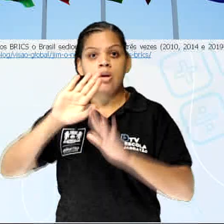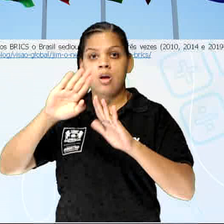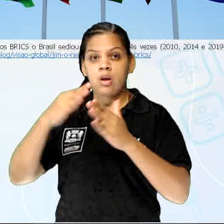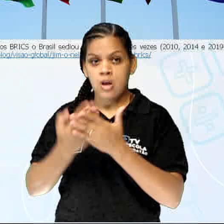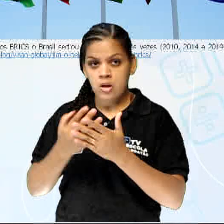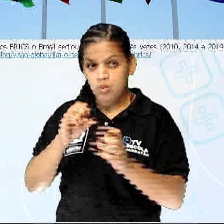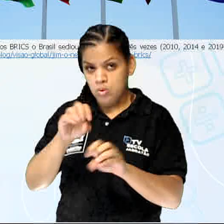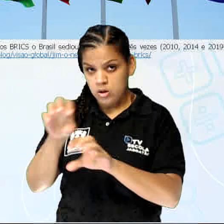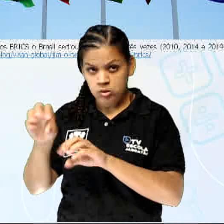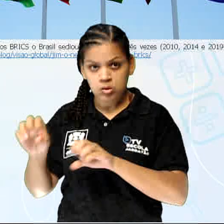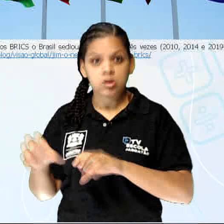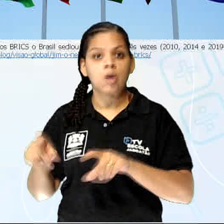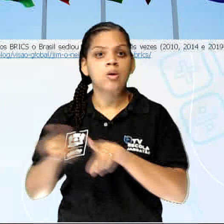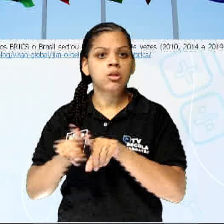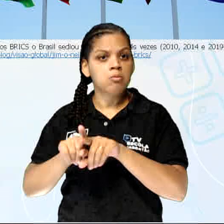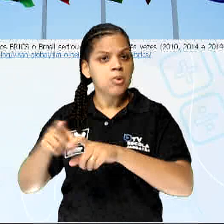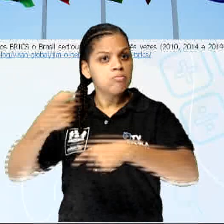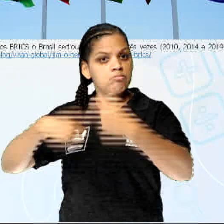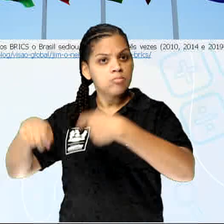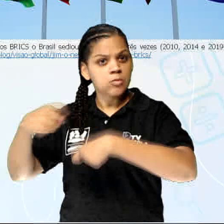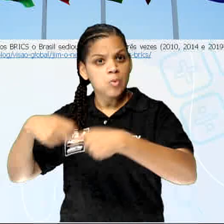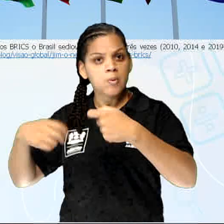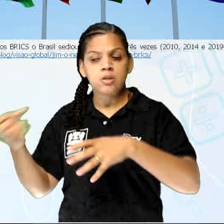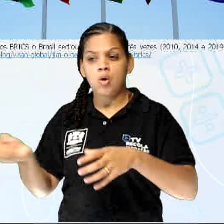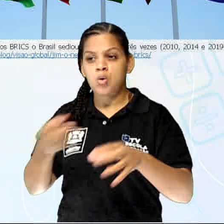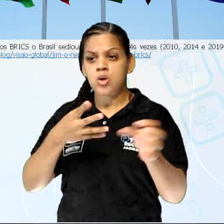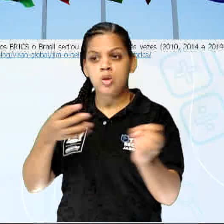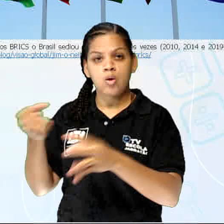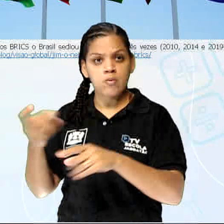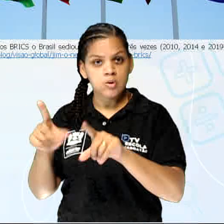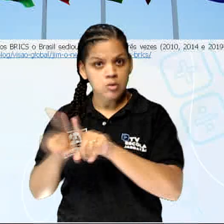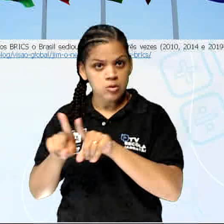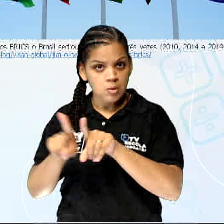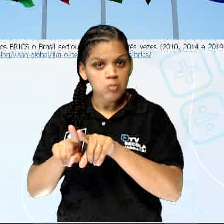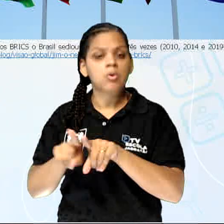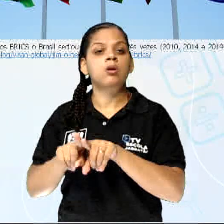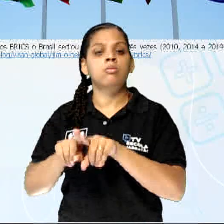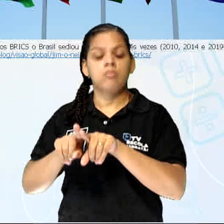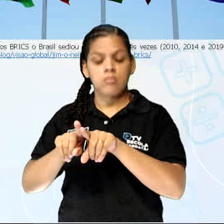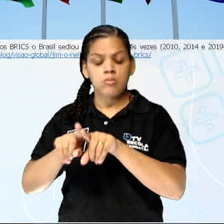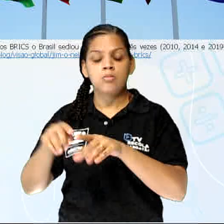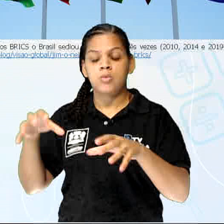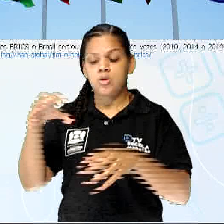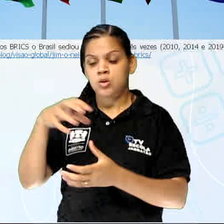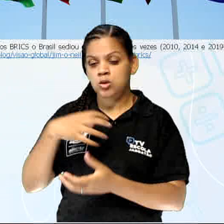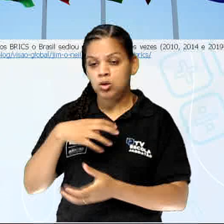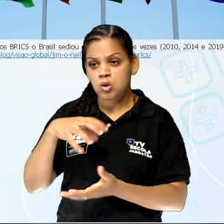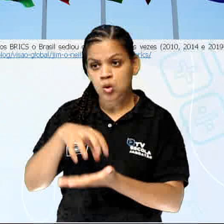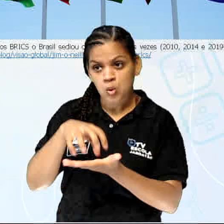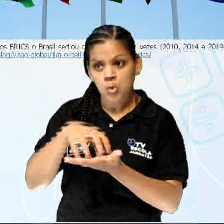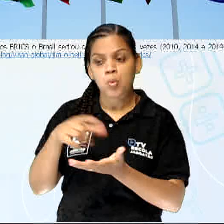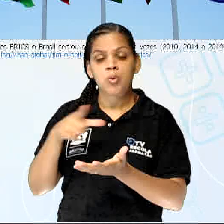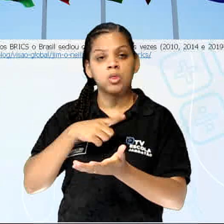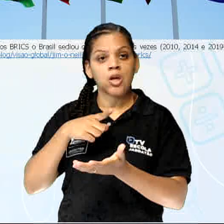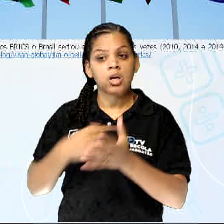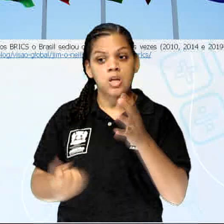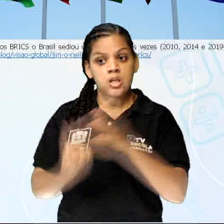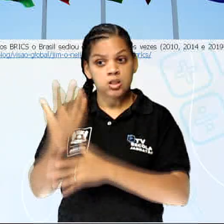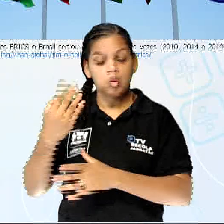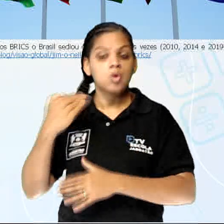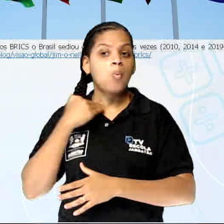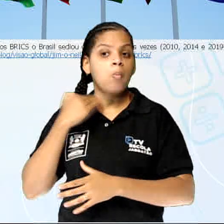inovação e promoção comercial. Uma das ações deste grupo foi a criação de um banco próprio, o